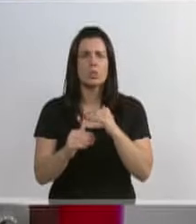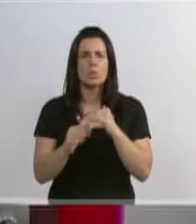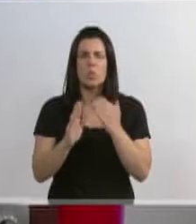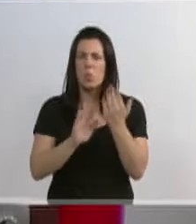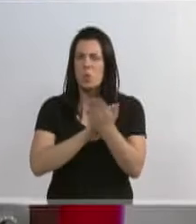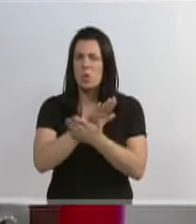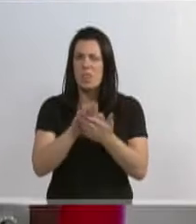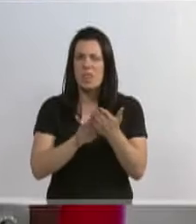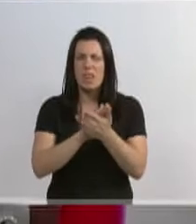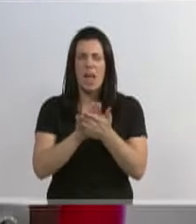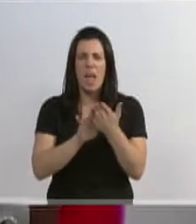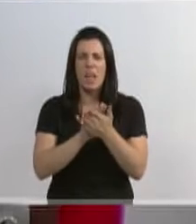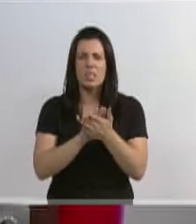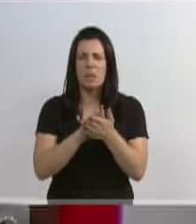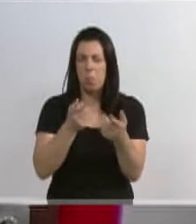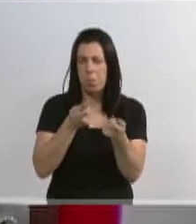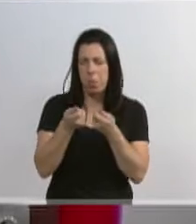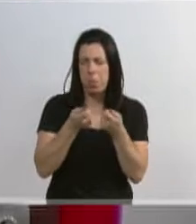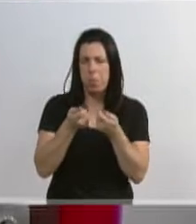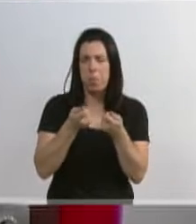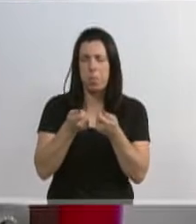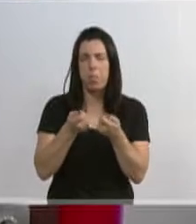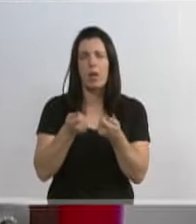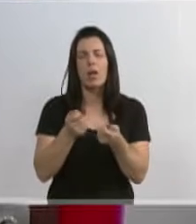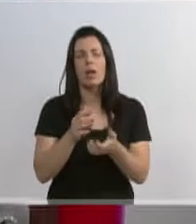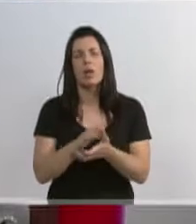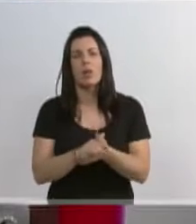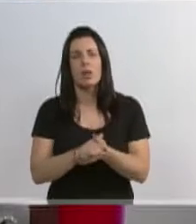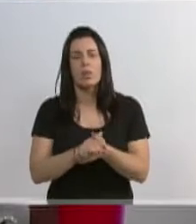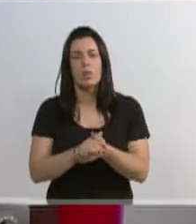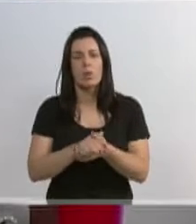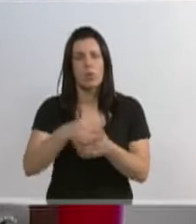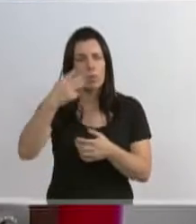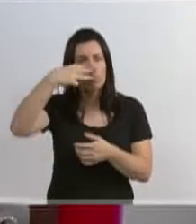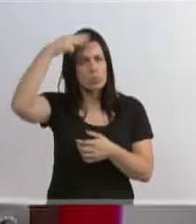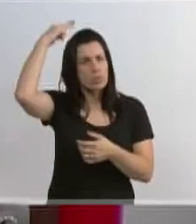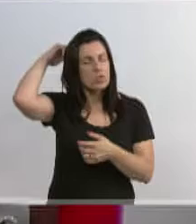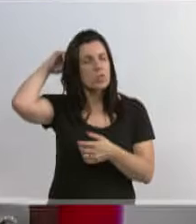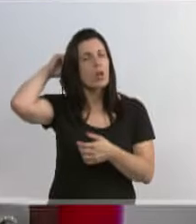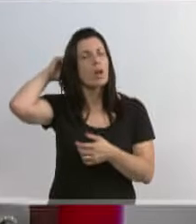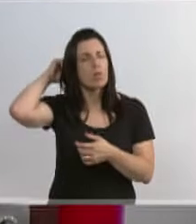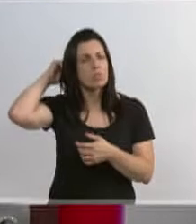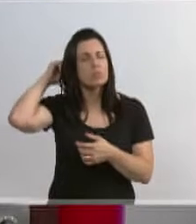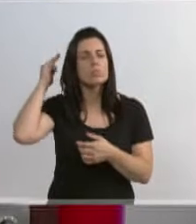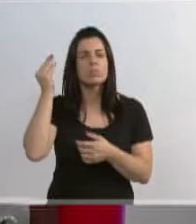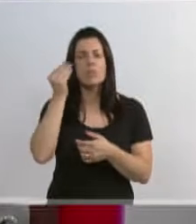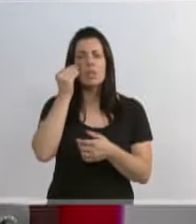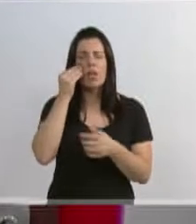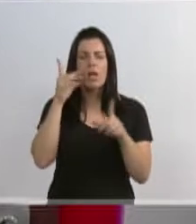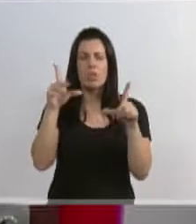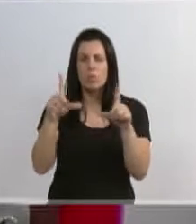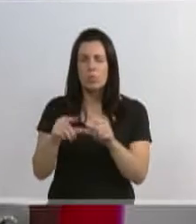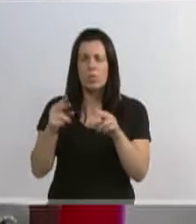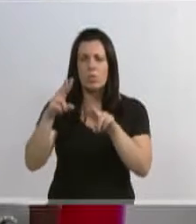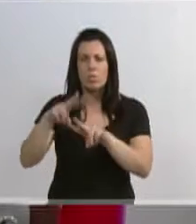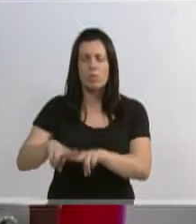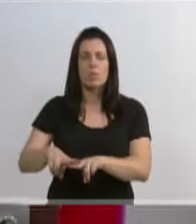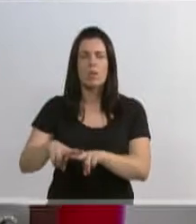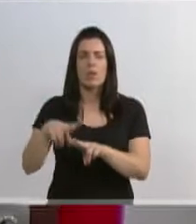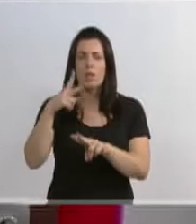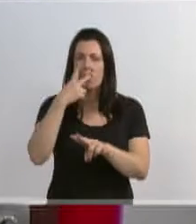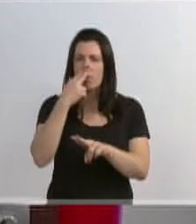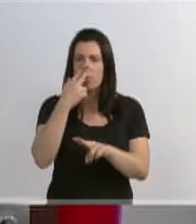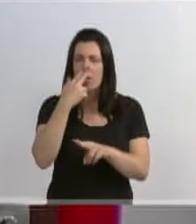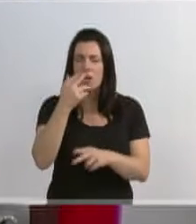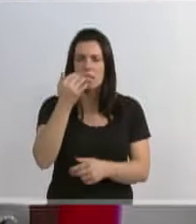que o governo Michel Temer venha a fazer no sentido de esvaziar a Lava Jato, né, de enfraquecer